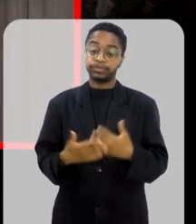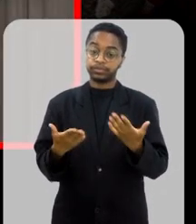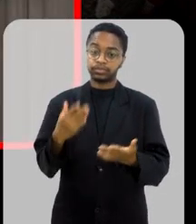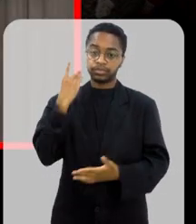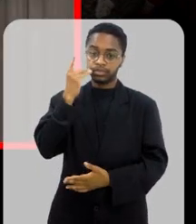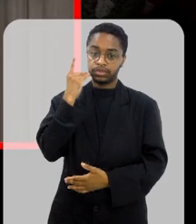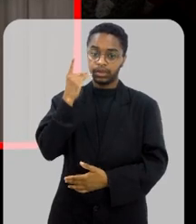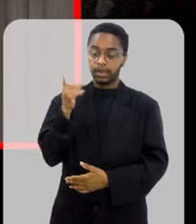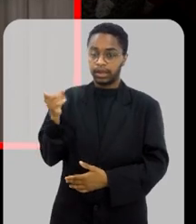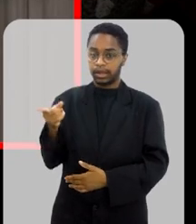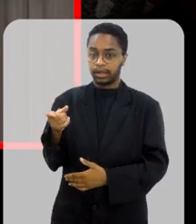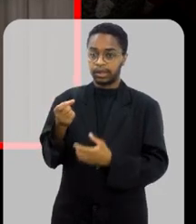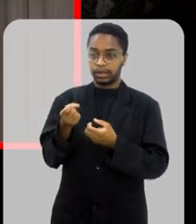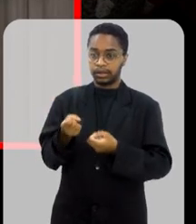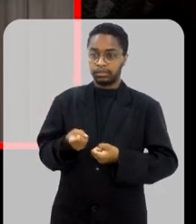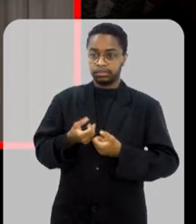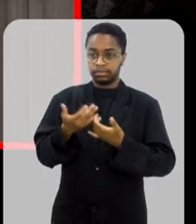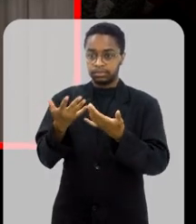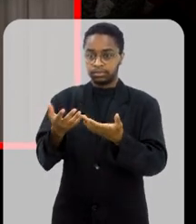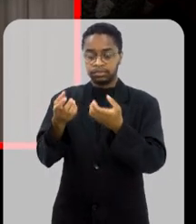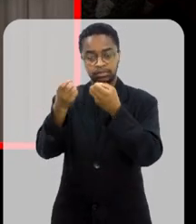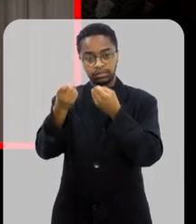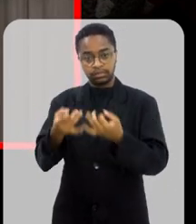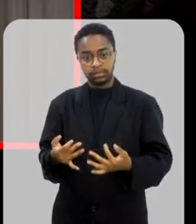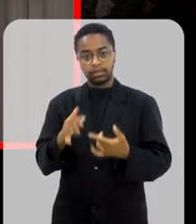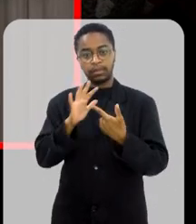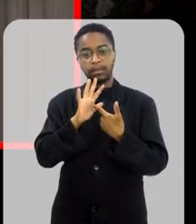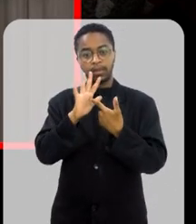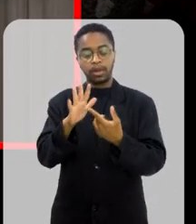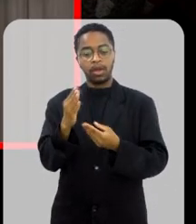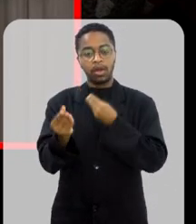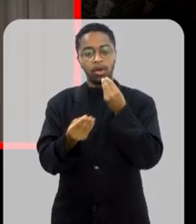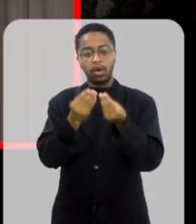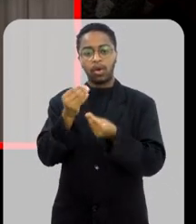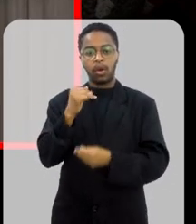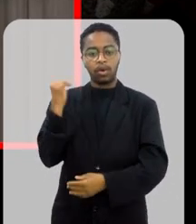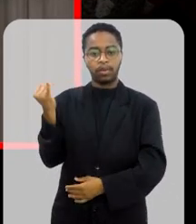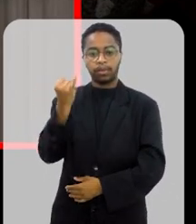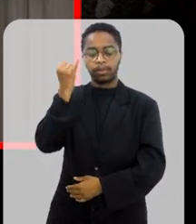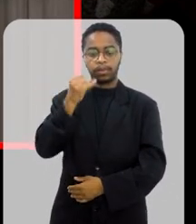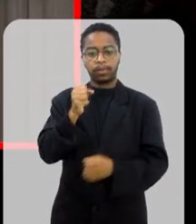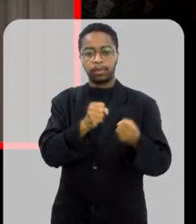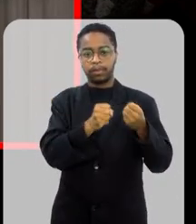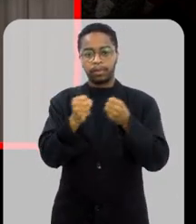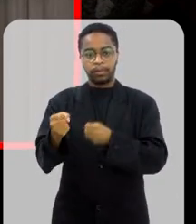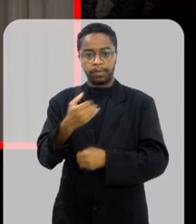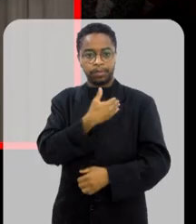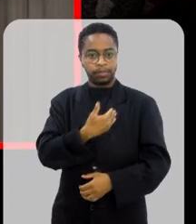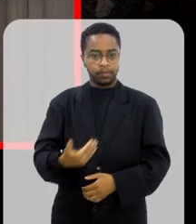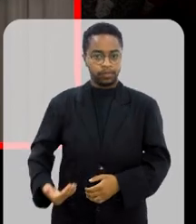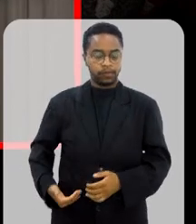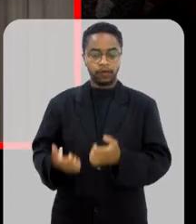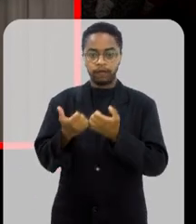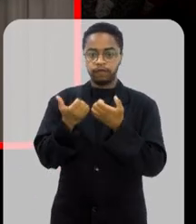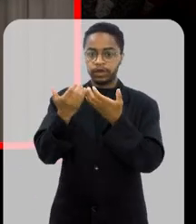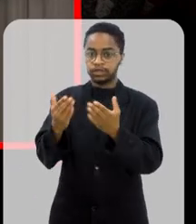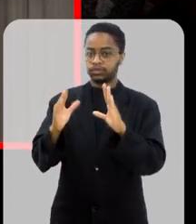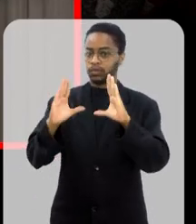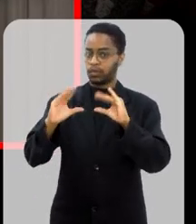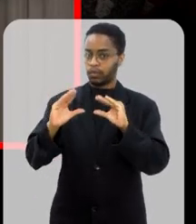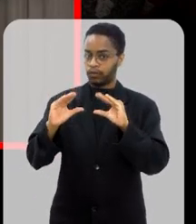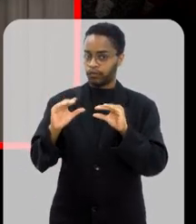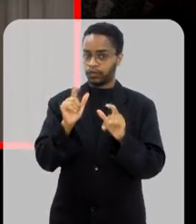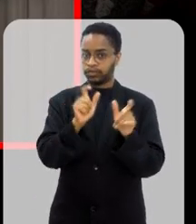Deputado, esse relato da Rafaela só reforça a importância do poder público oferecer